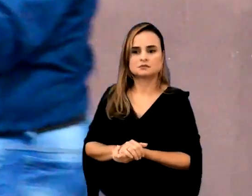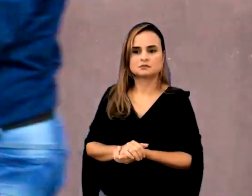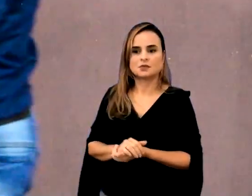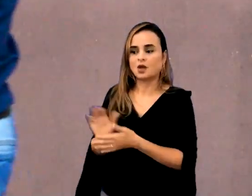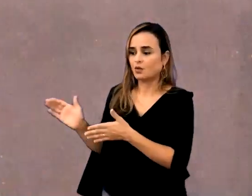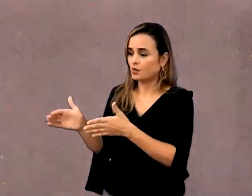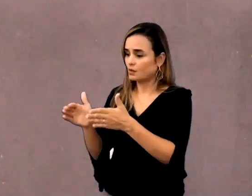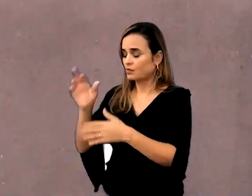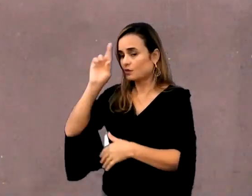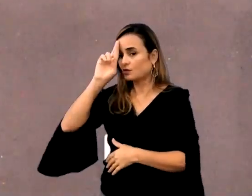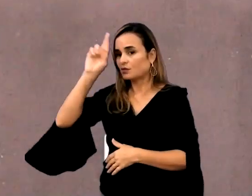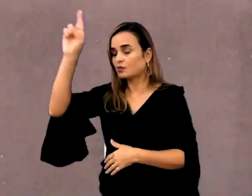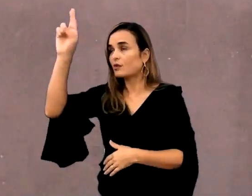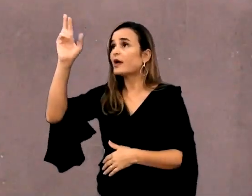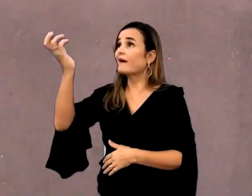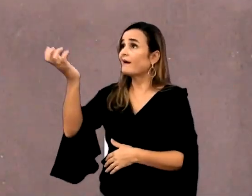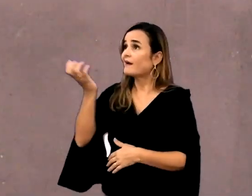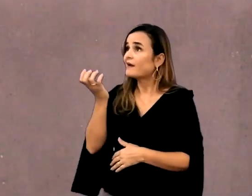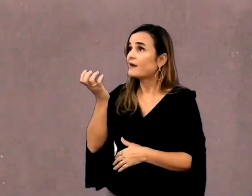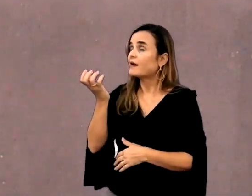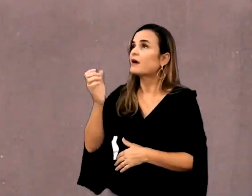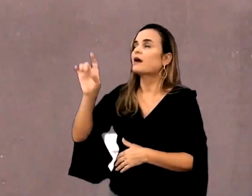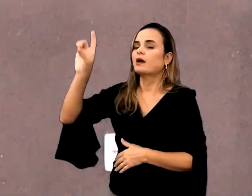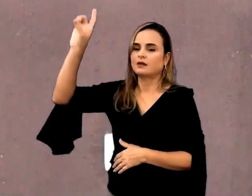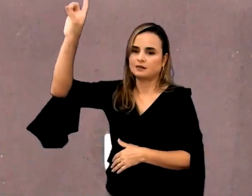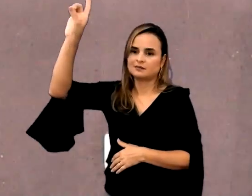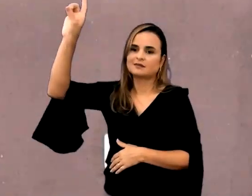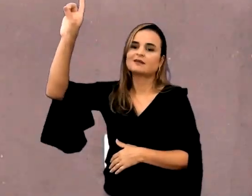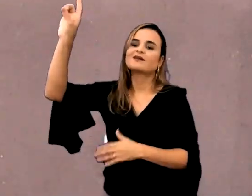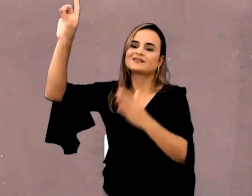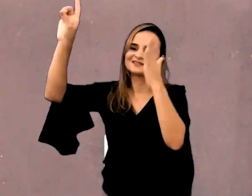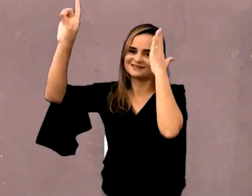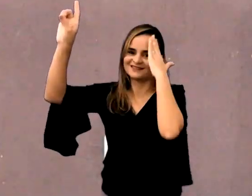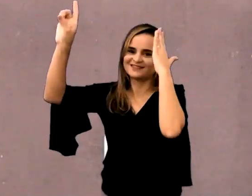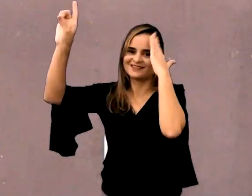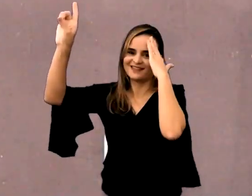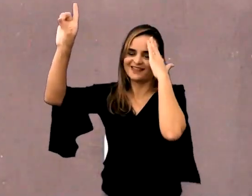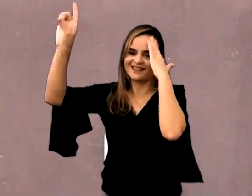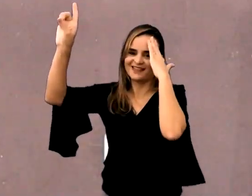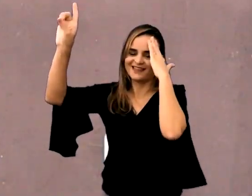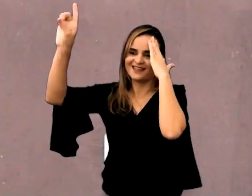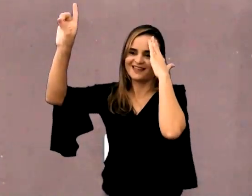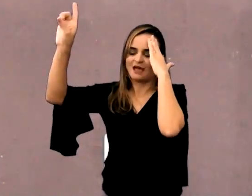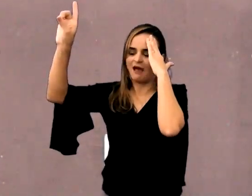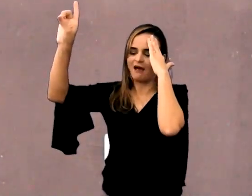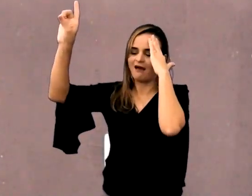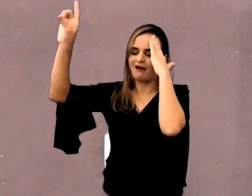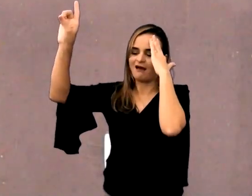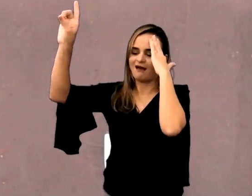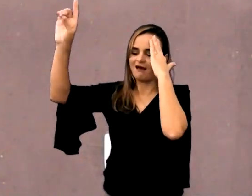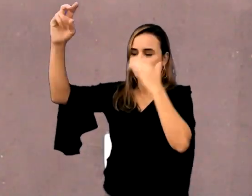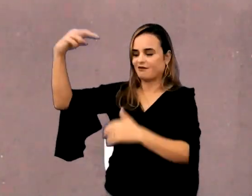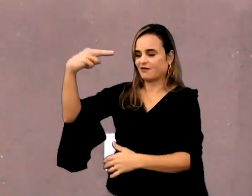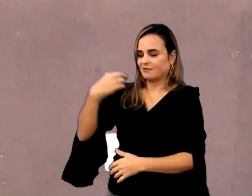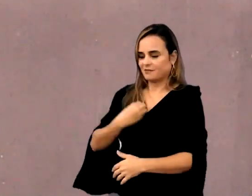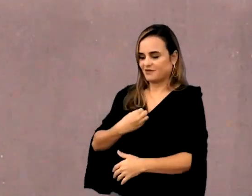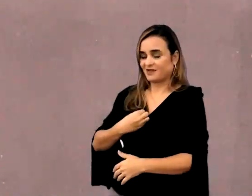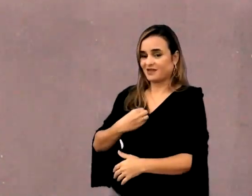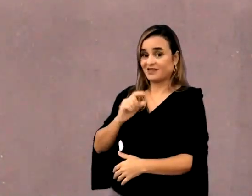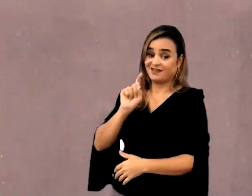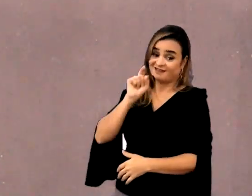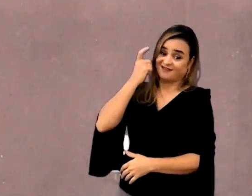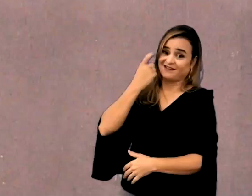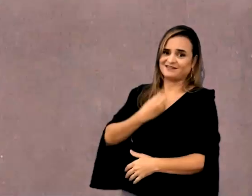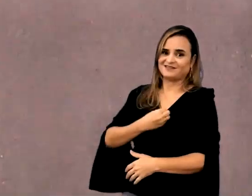de Deus, Deus começa a ouvir aquilo que nós, em nossa vida ignorante, alguns de